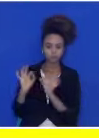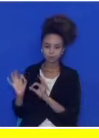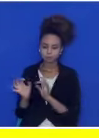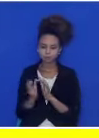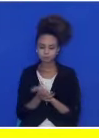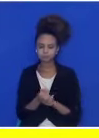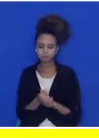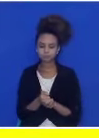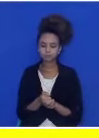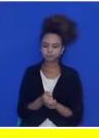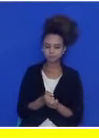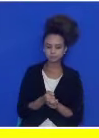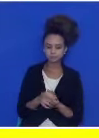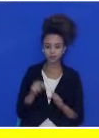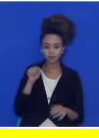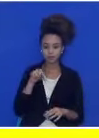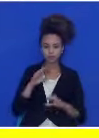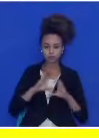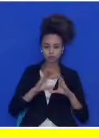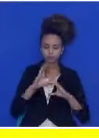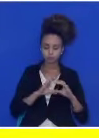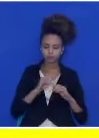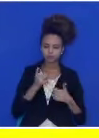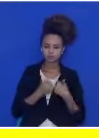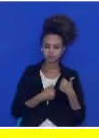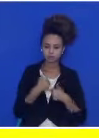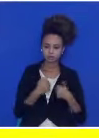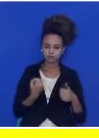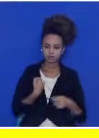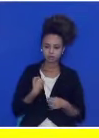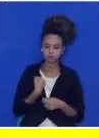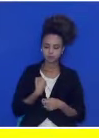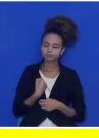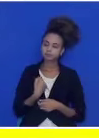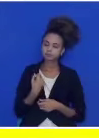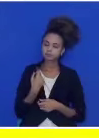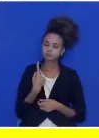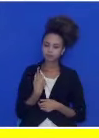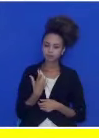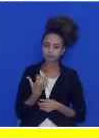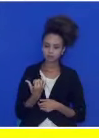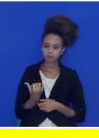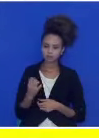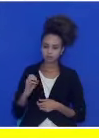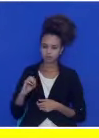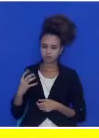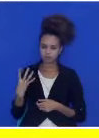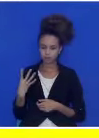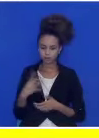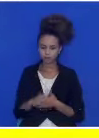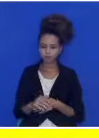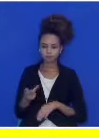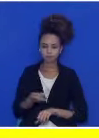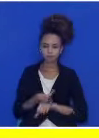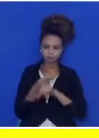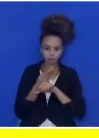fim. Este é o concurso da Time Mania de número 1604, com prêmio estimado